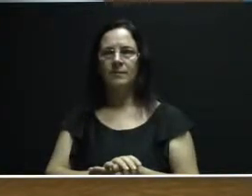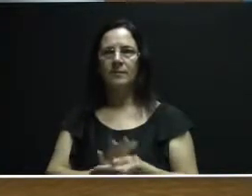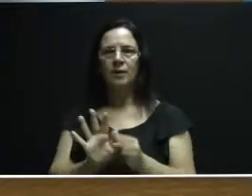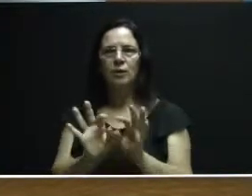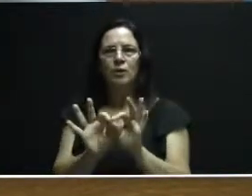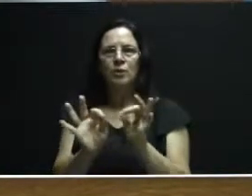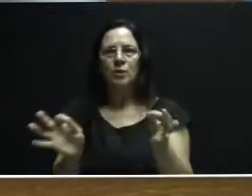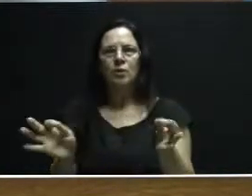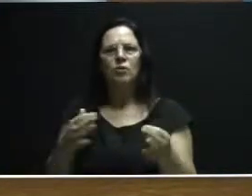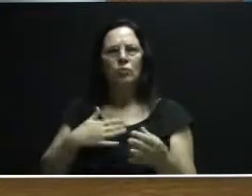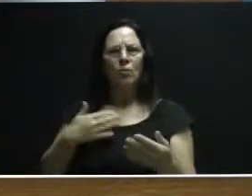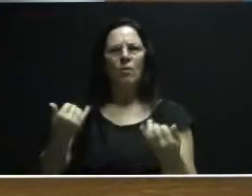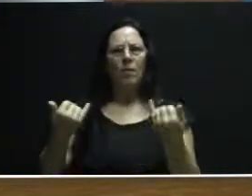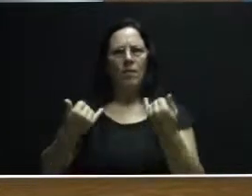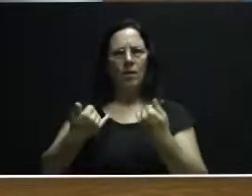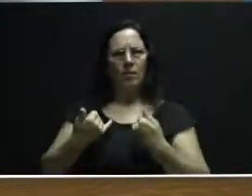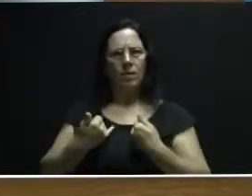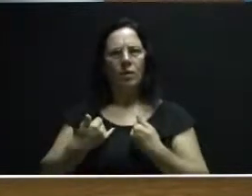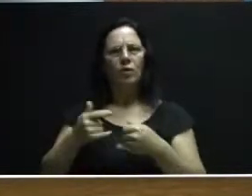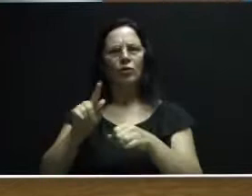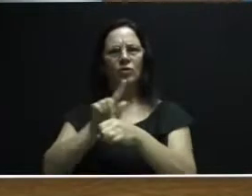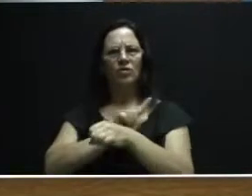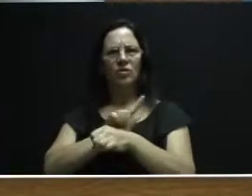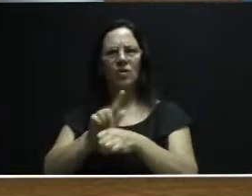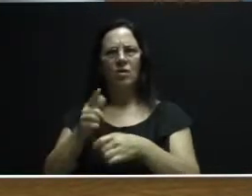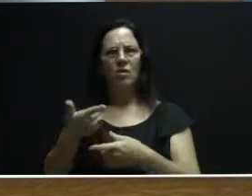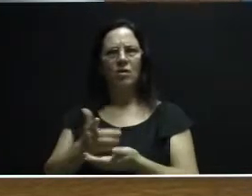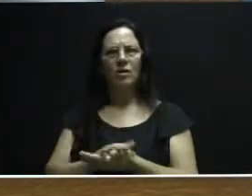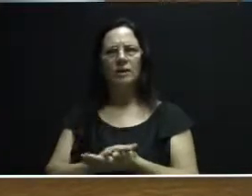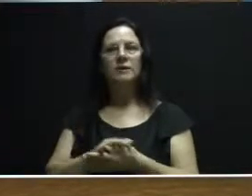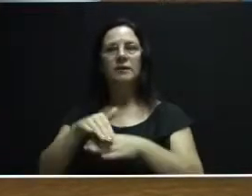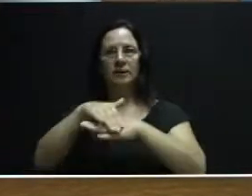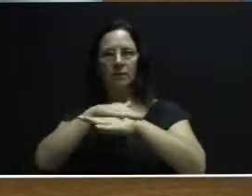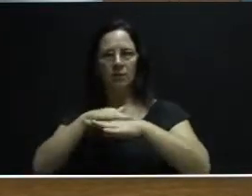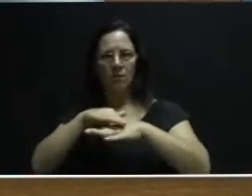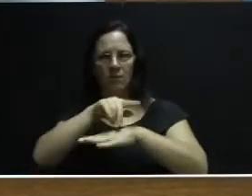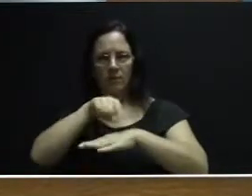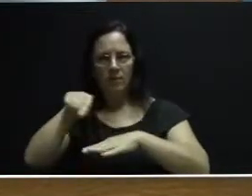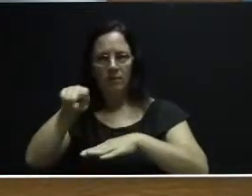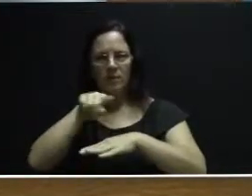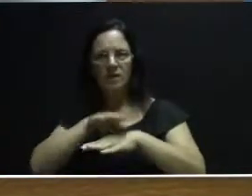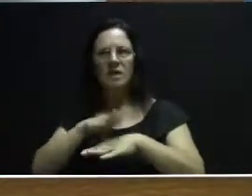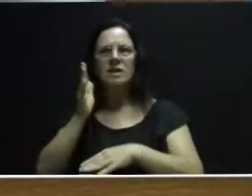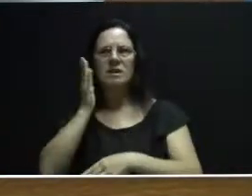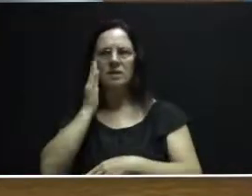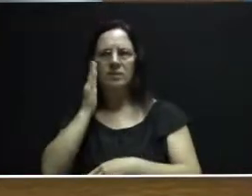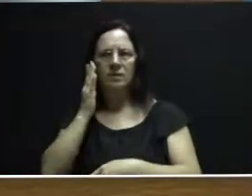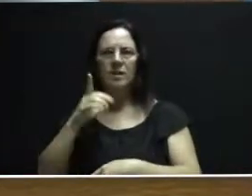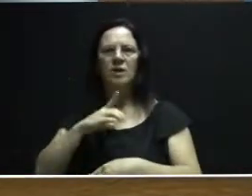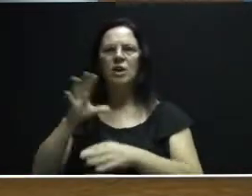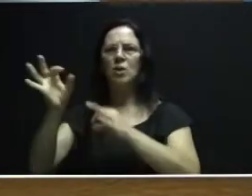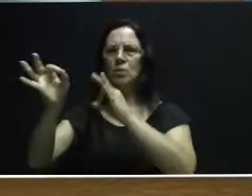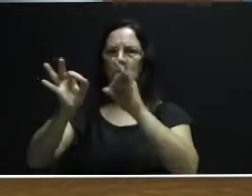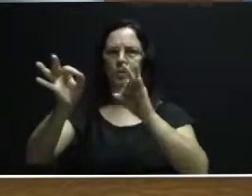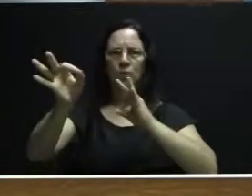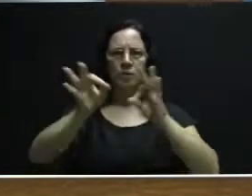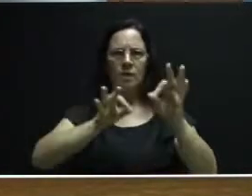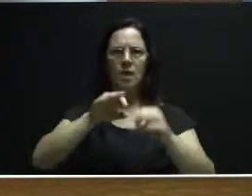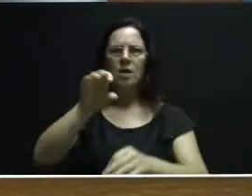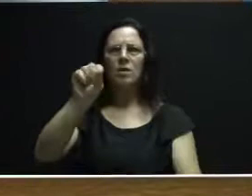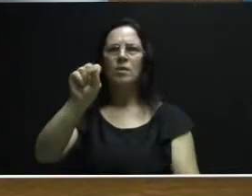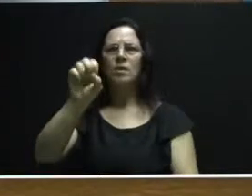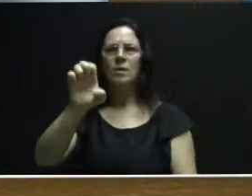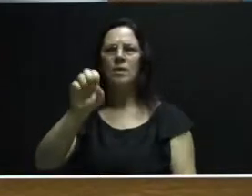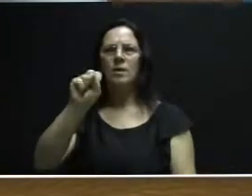humildemente ele chegou para mim, chegou para o meu gestor e falou: olha, queria conversar com vocês. Estou sabendo que vai ter uma reestruturação, eu